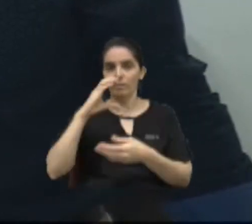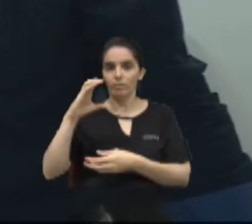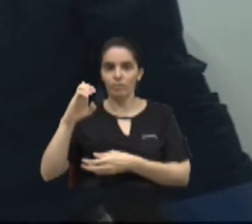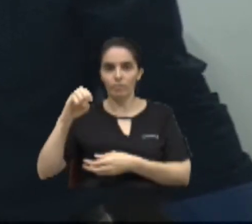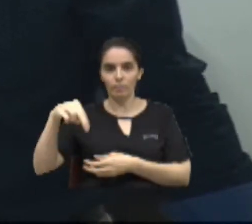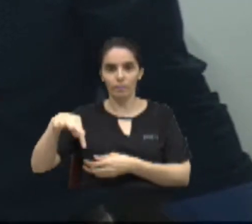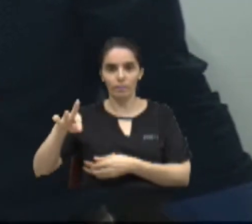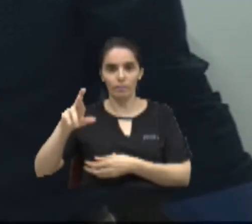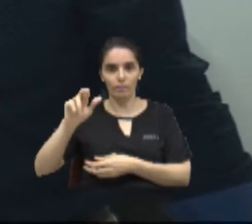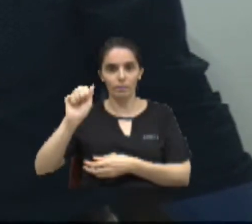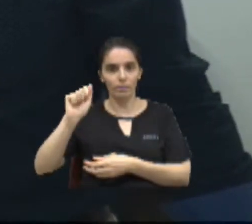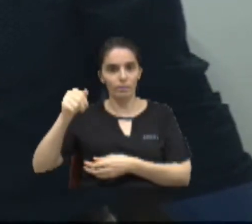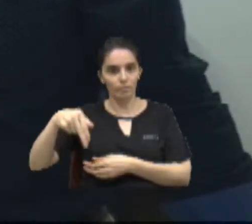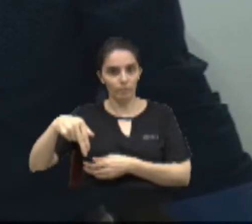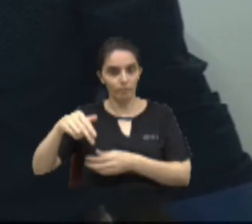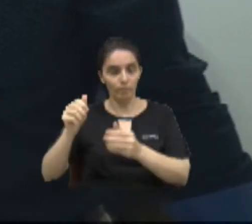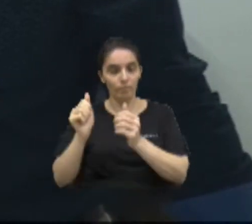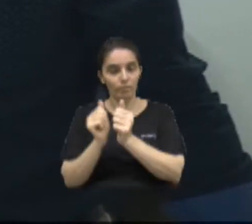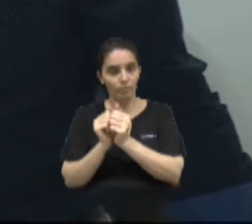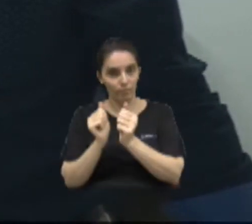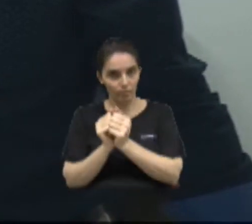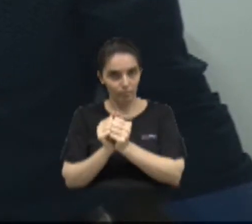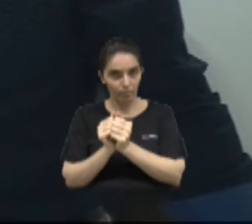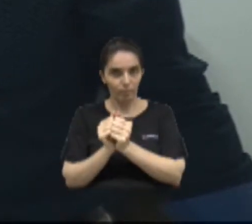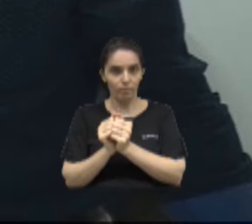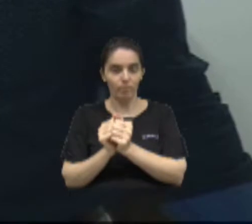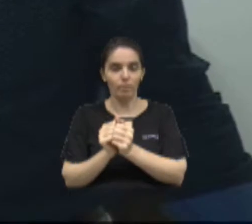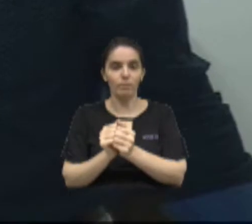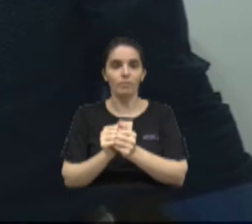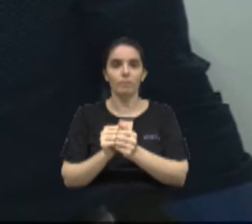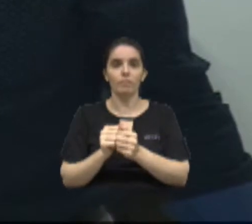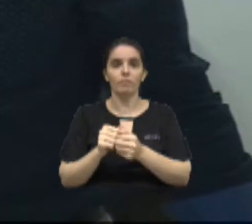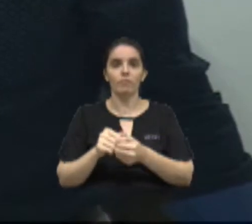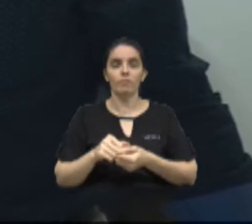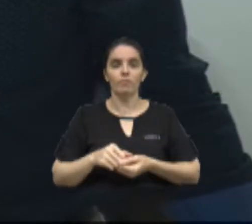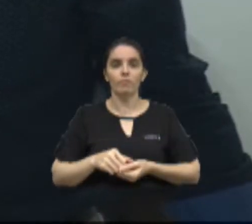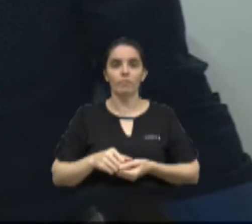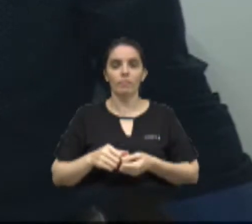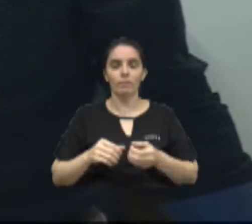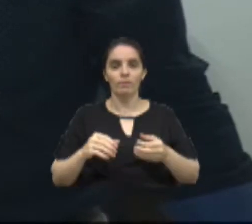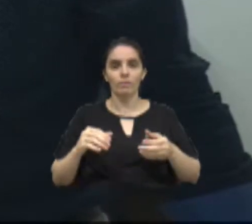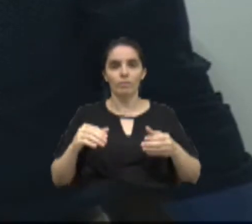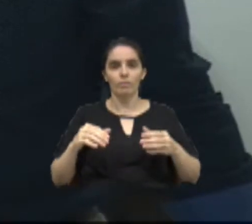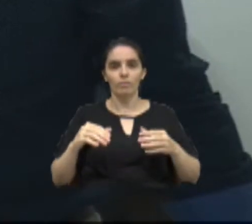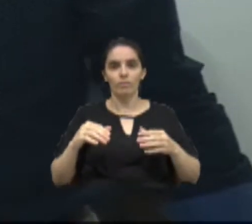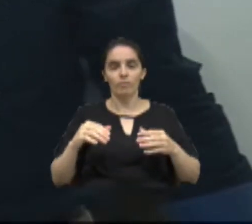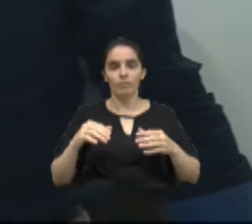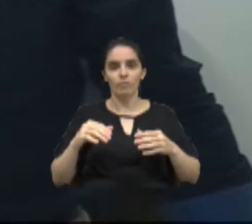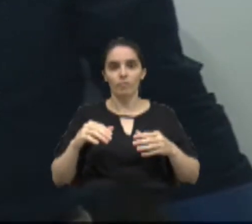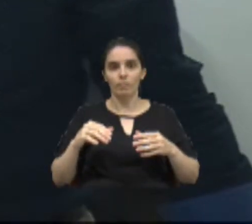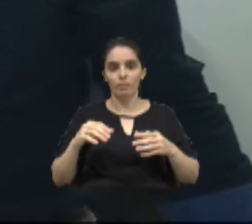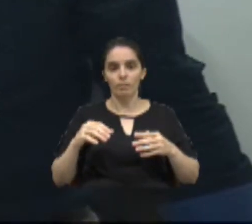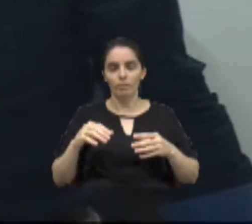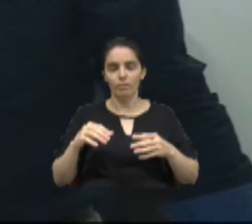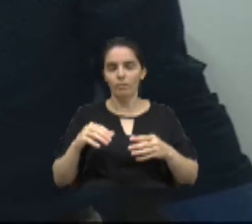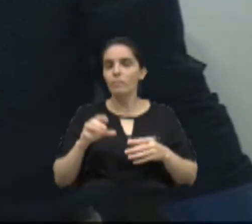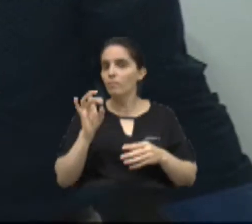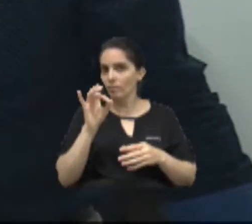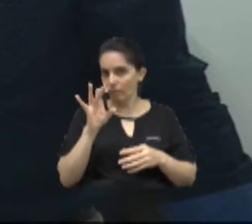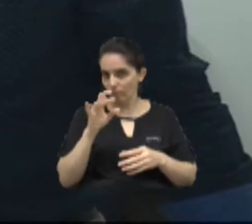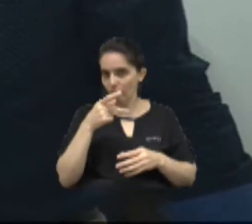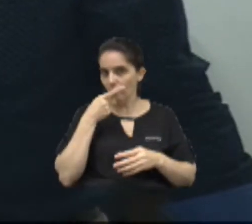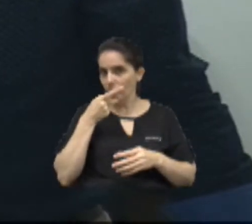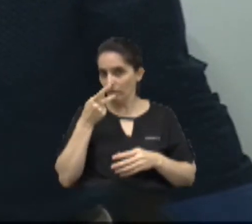na Luiz Pântano, juntamente com o pessoal da mobilidade urbana, para conferir junto o radar. Só que, só completando o que o